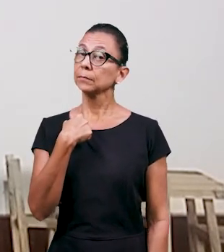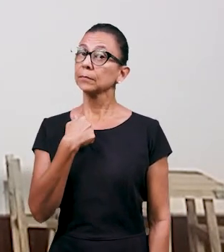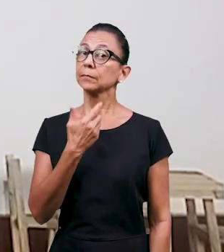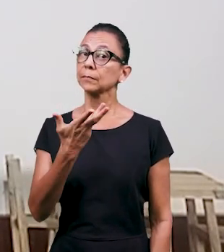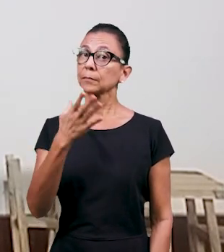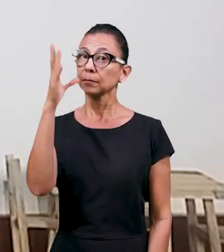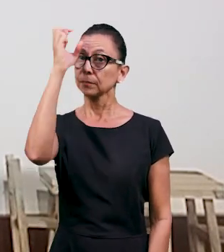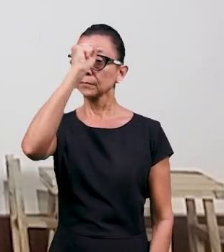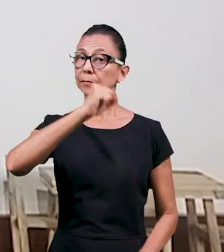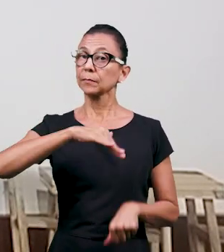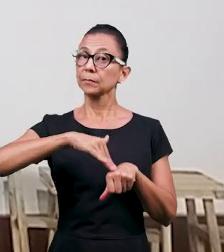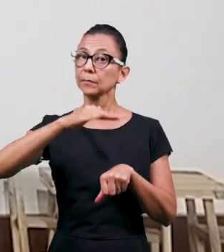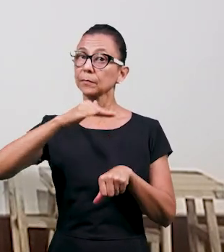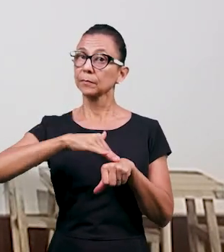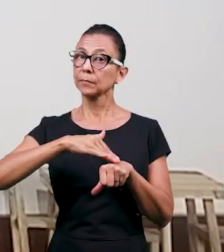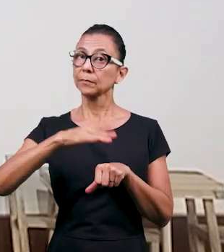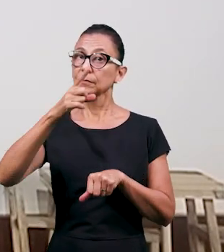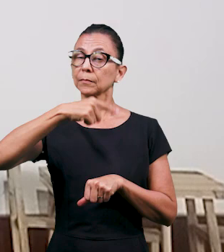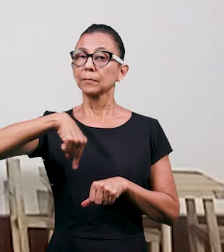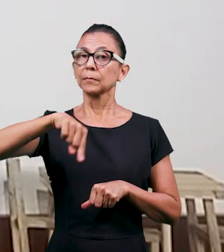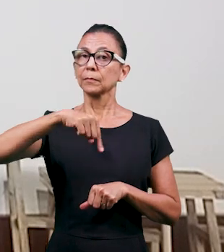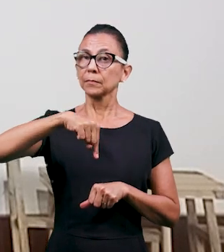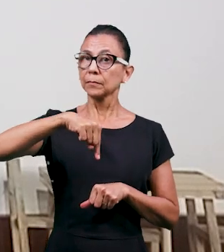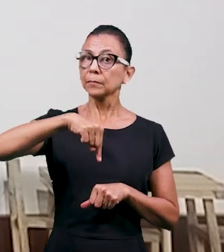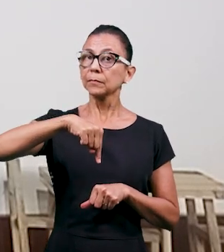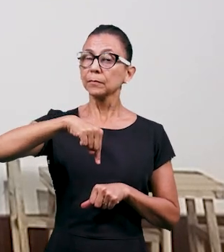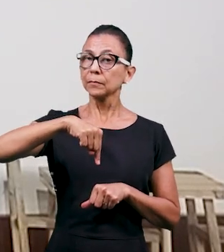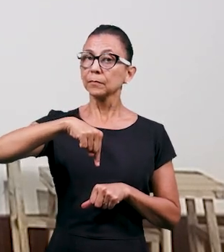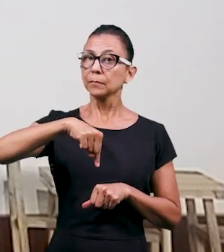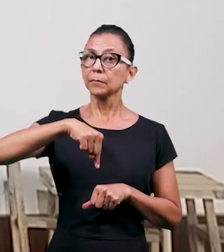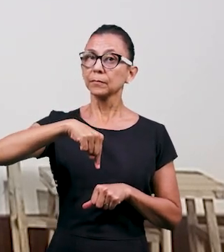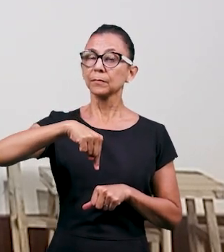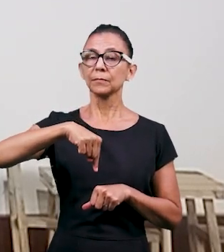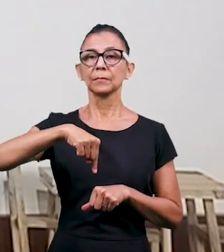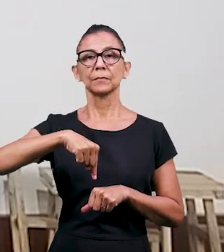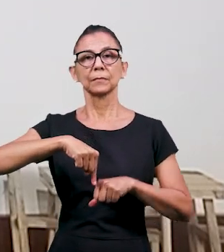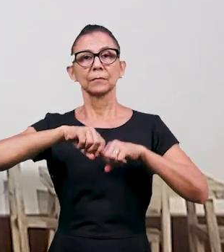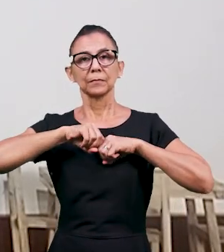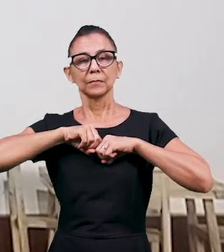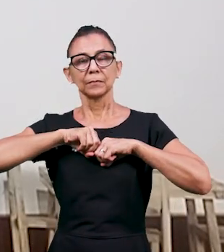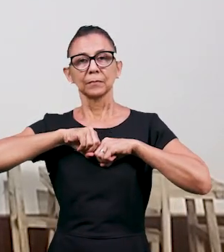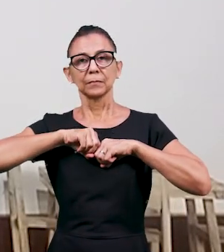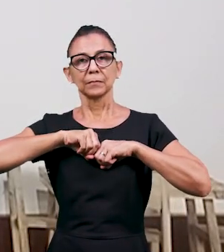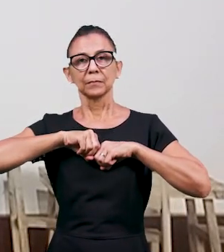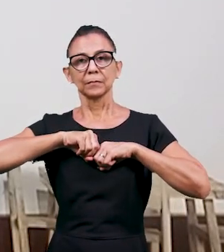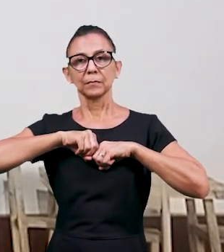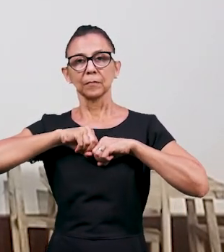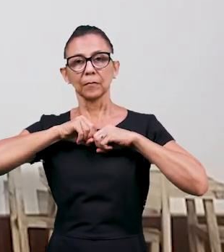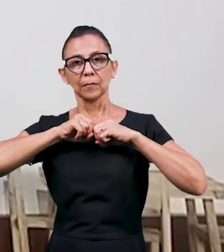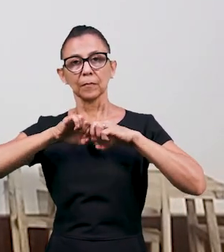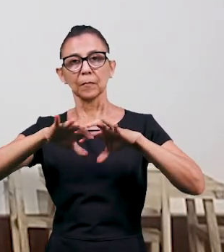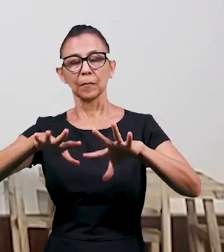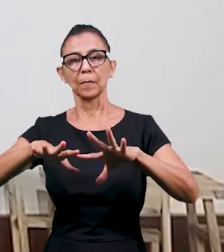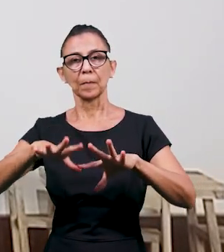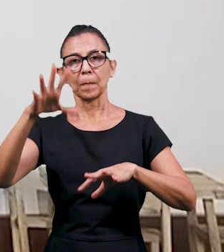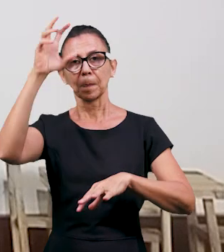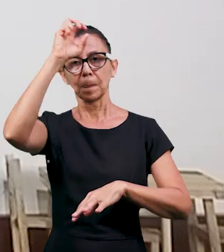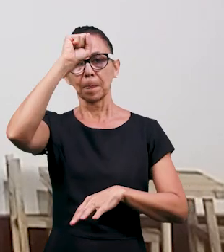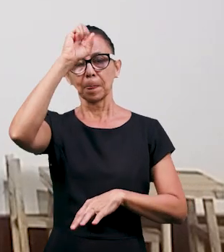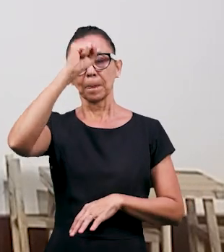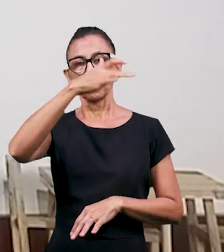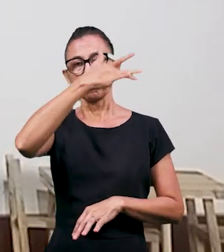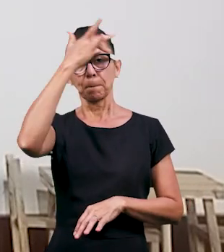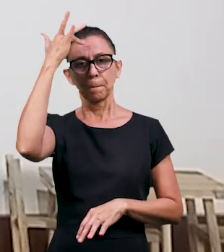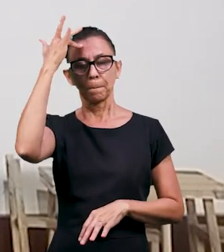mais sobre, para que nós possamos também disseminar isso no meio do nosso povo, para que essas crianças que nascerem com deficiência, ou que nascerem